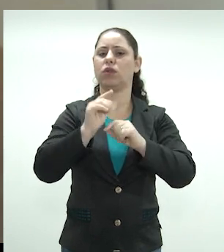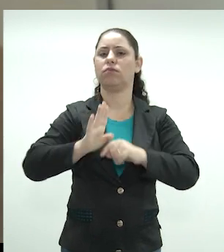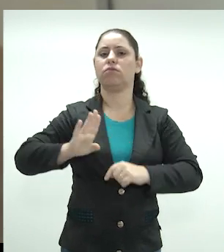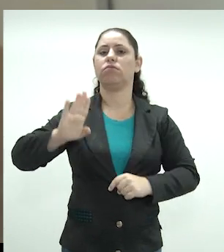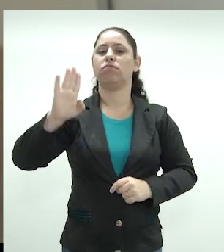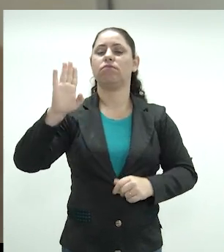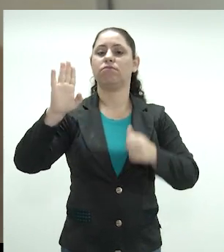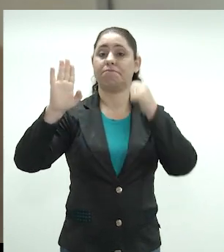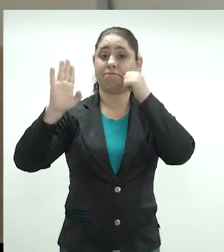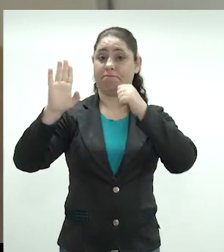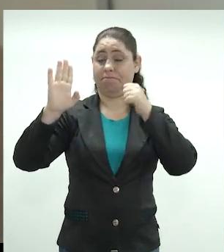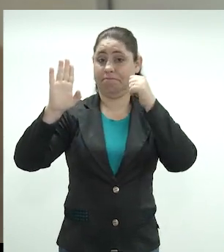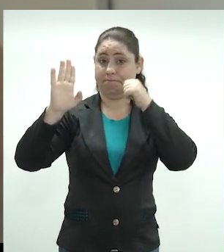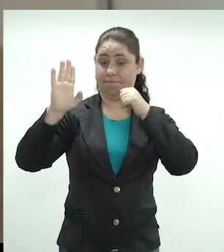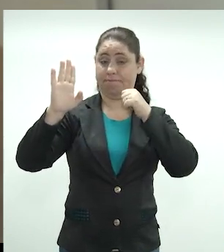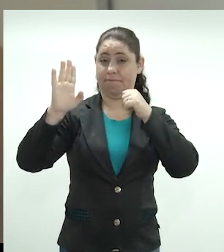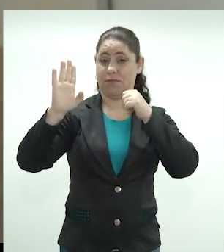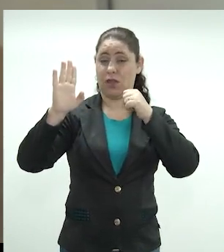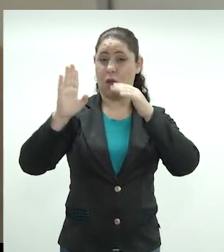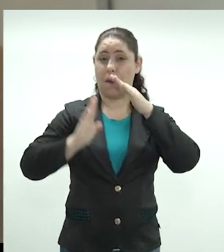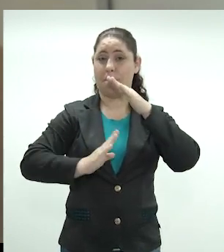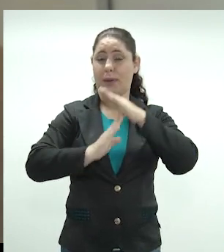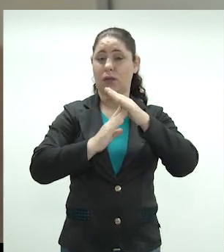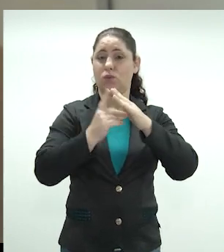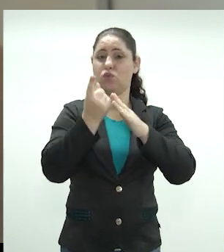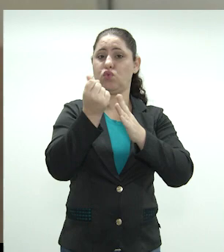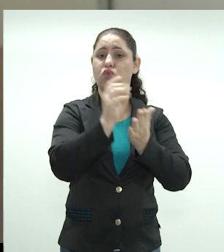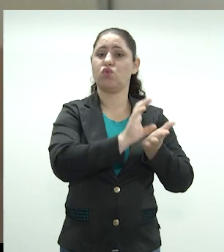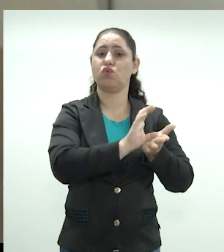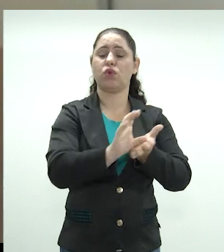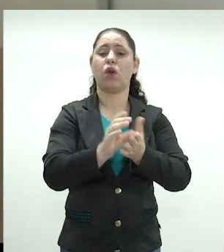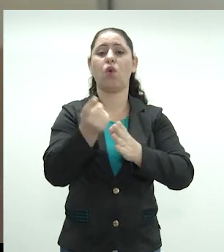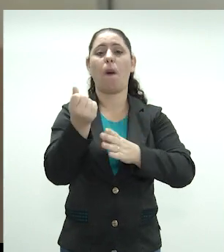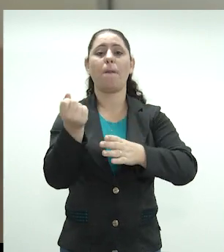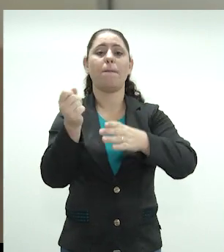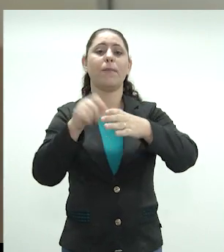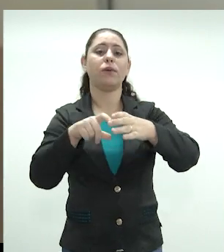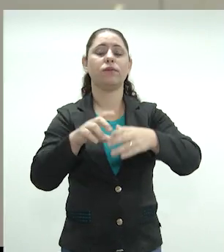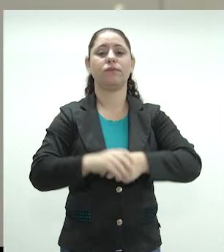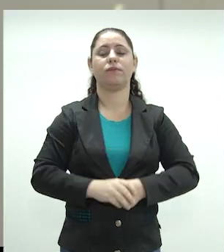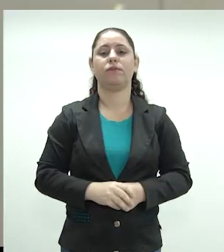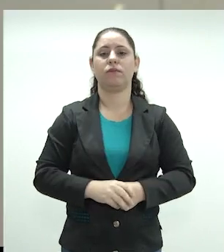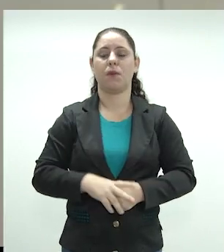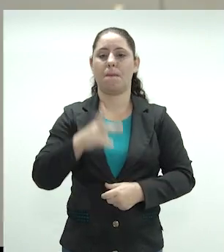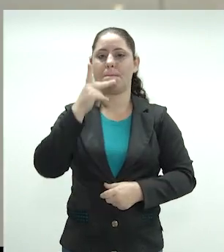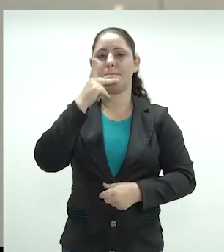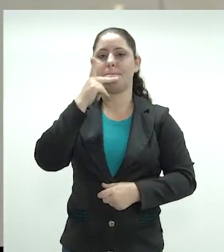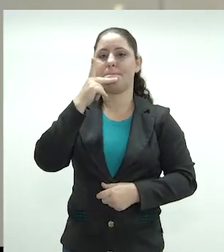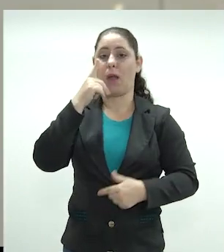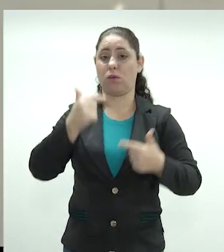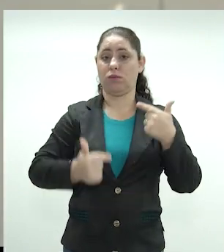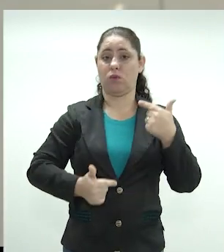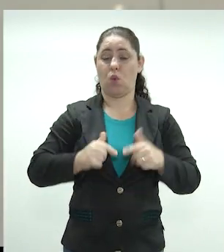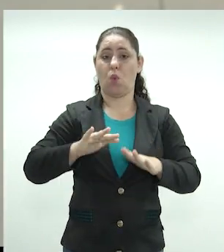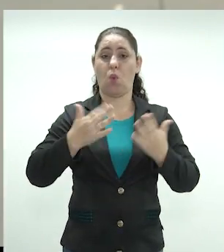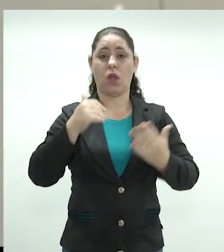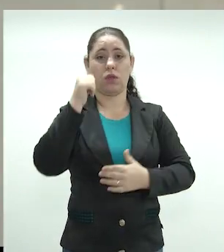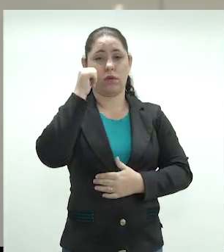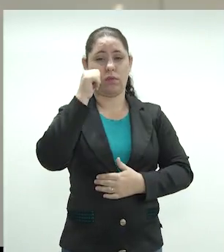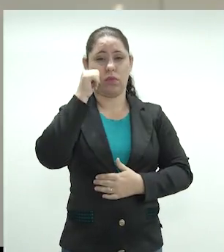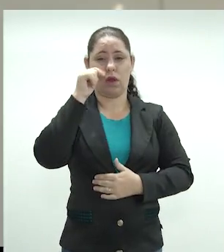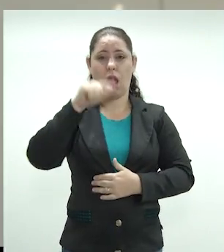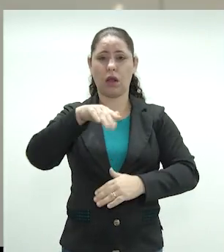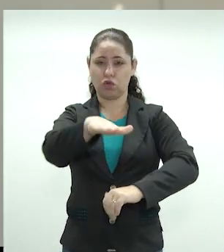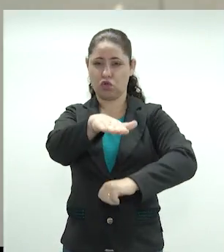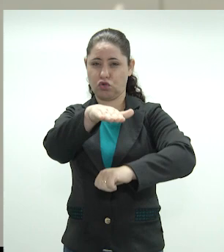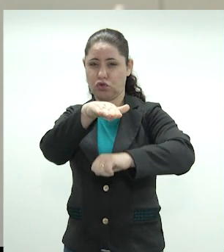de candidaturas femininas ao mínimo de recursos do fundo partidário. Nos partidos políticos, quando uma